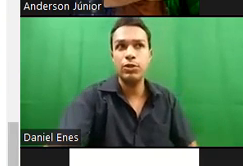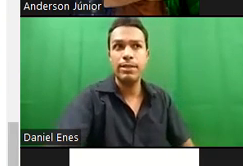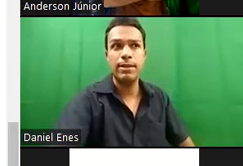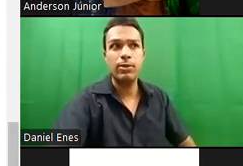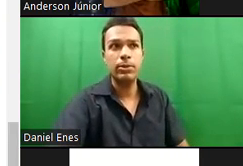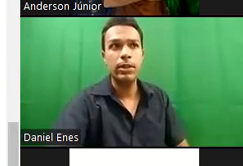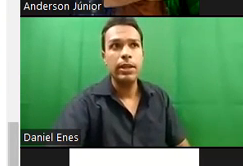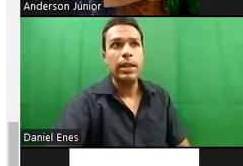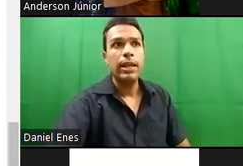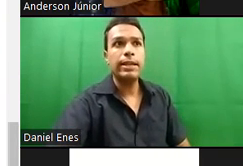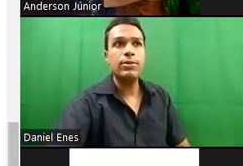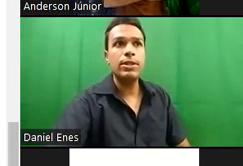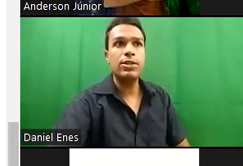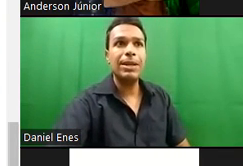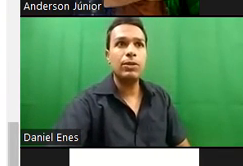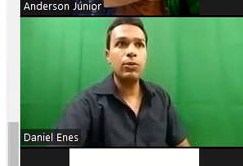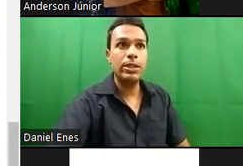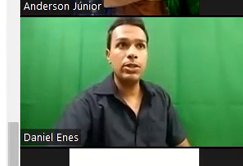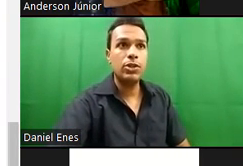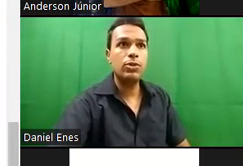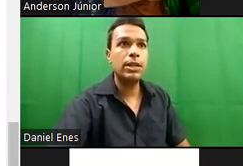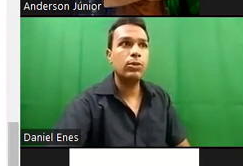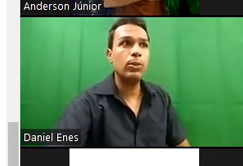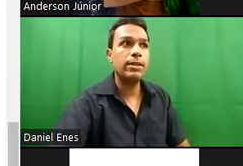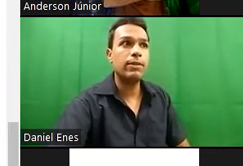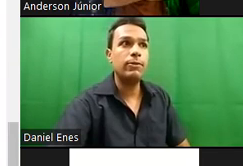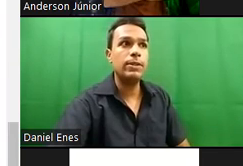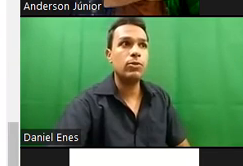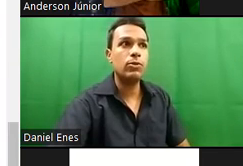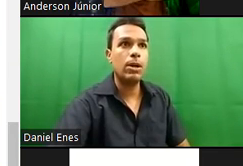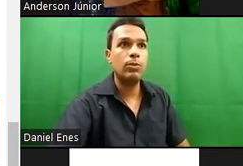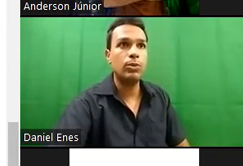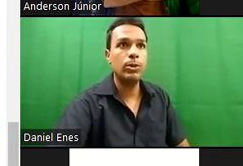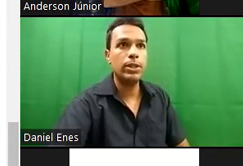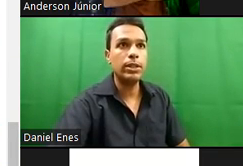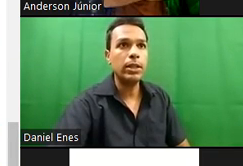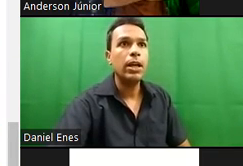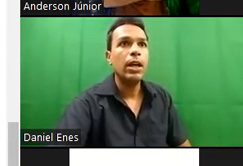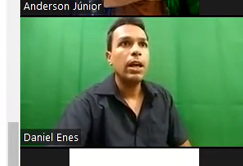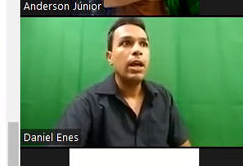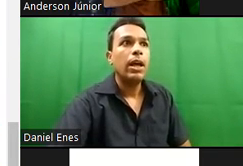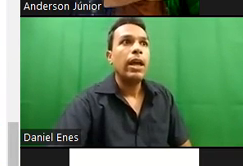comunicação e expressão em que o sistema linguístico de natureza visual motora,